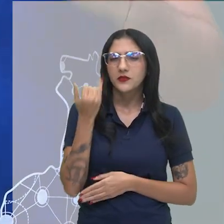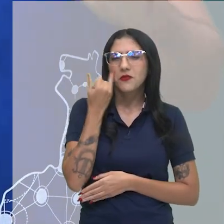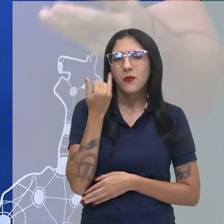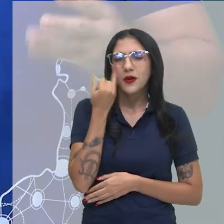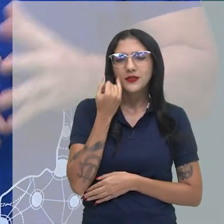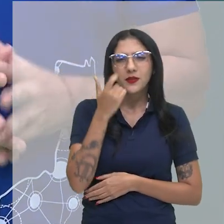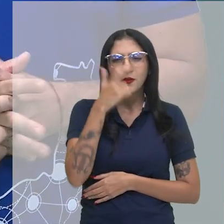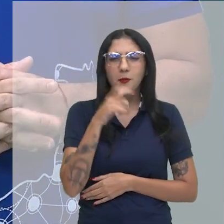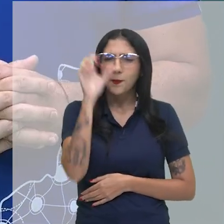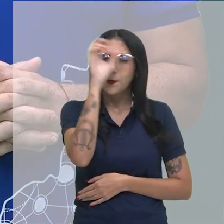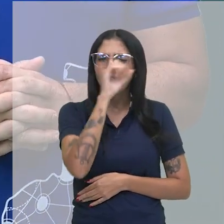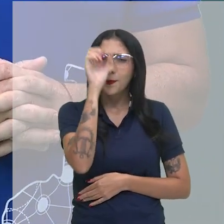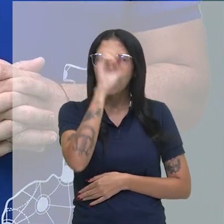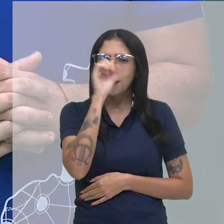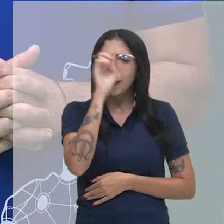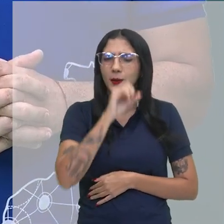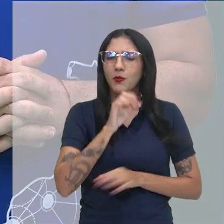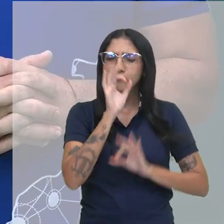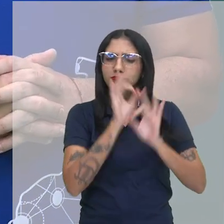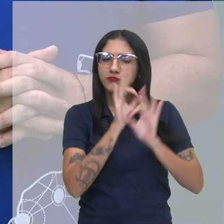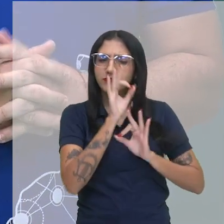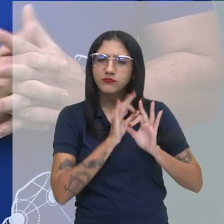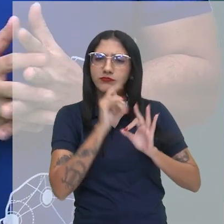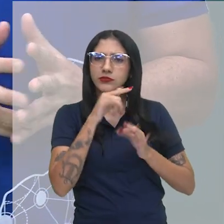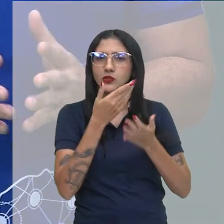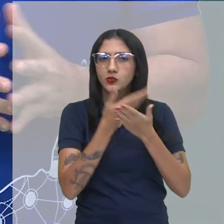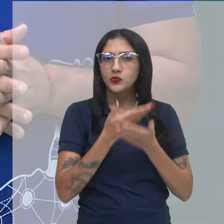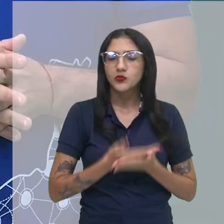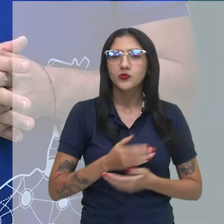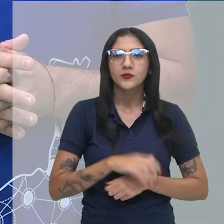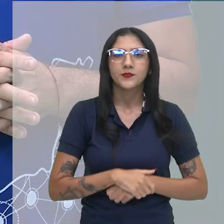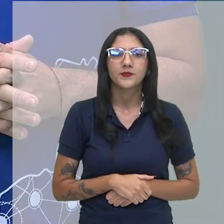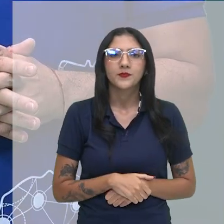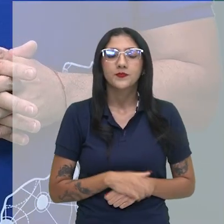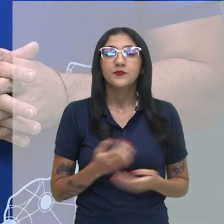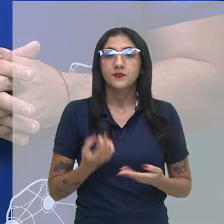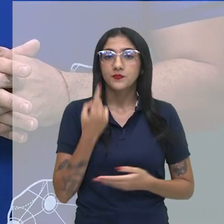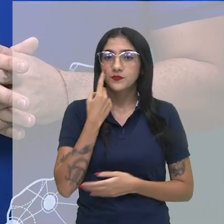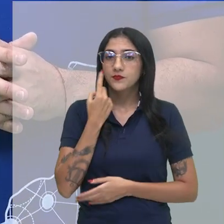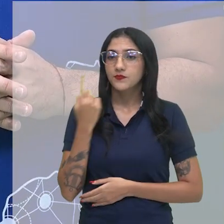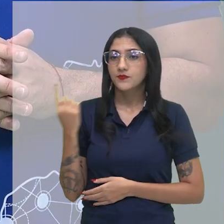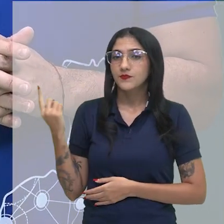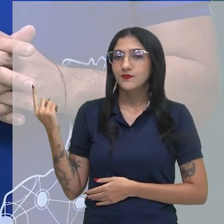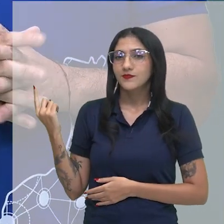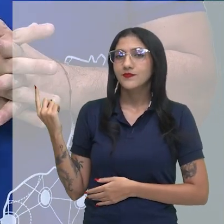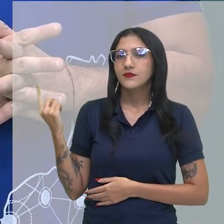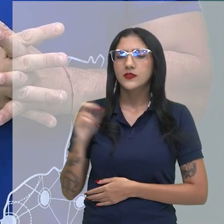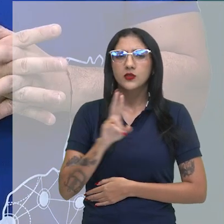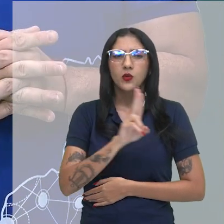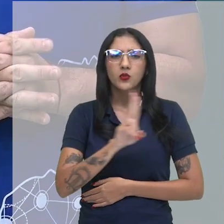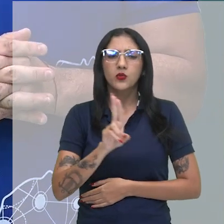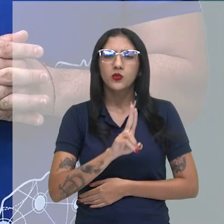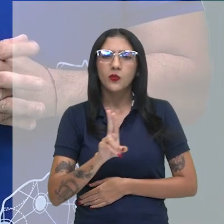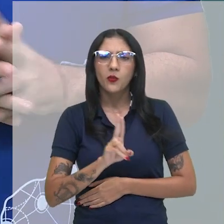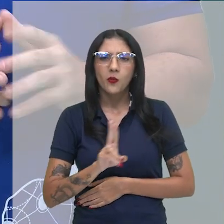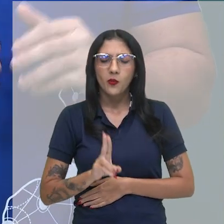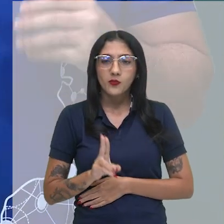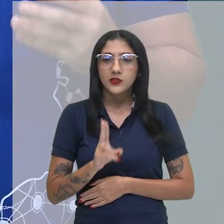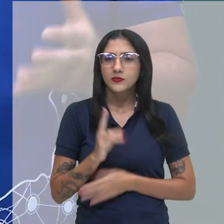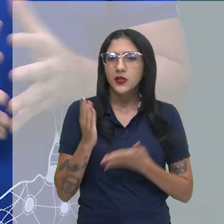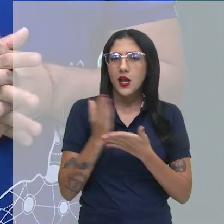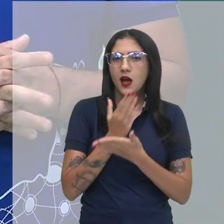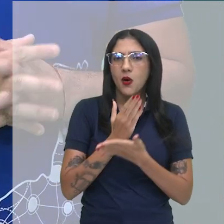estudar aqui, preparar essa aula para vocês, né? Olha só, eu tenho aqui ao meu lado o nome de